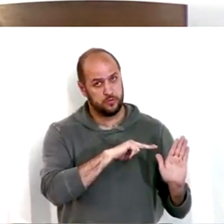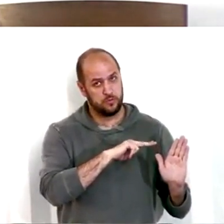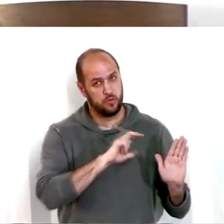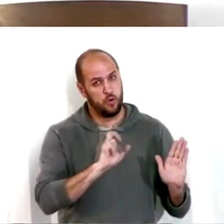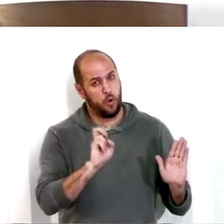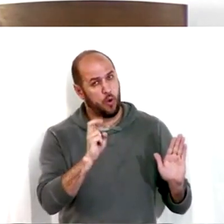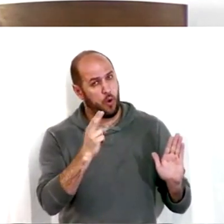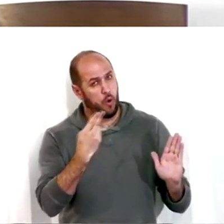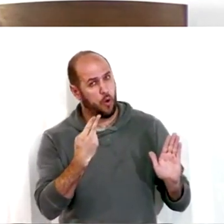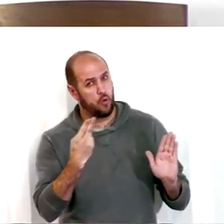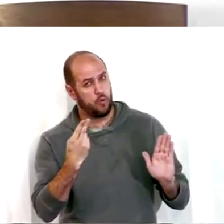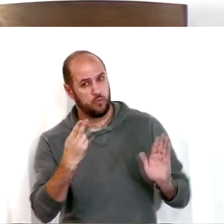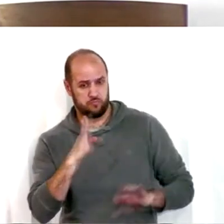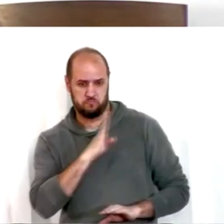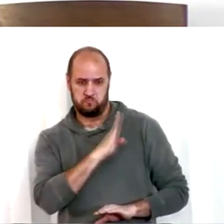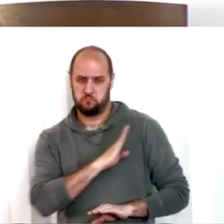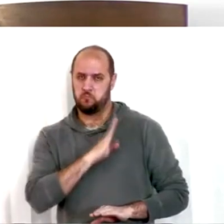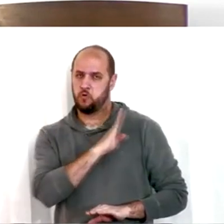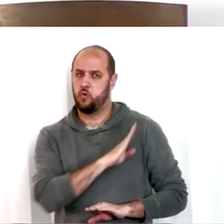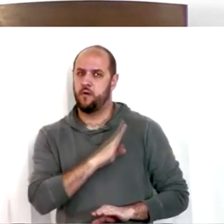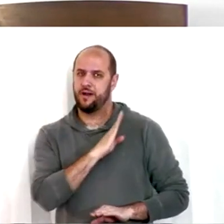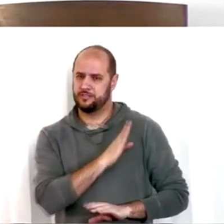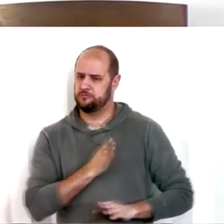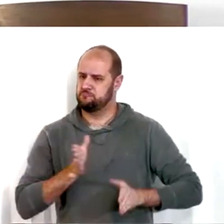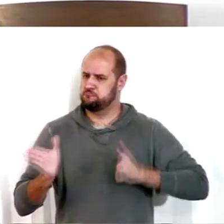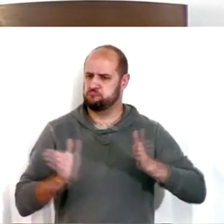ou com as reações de Boaz?